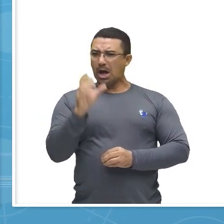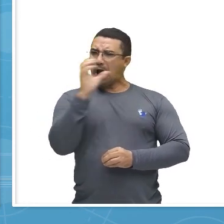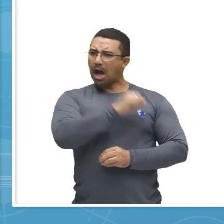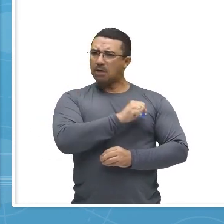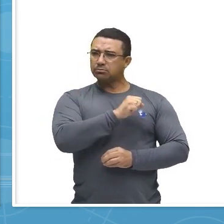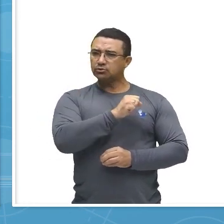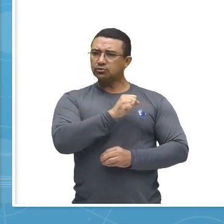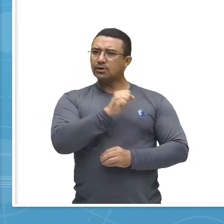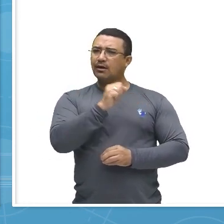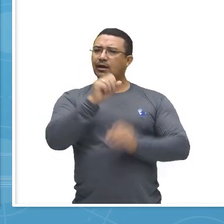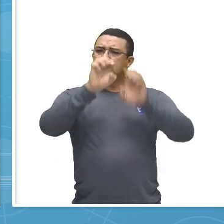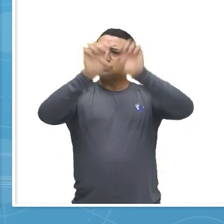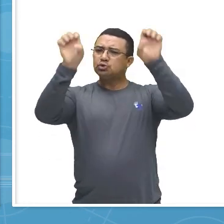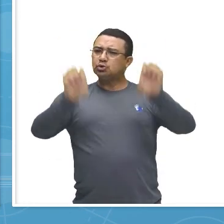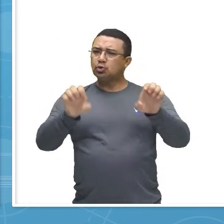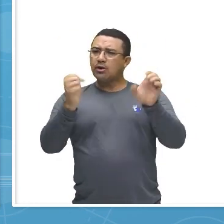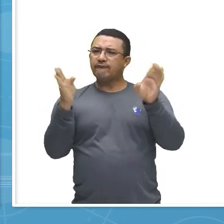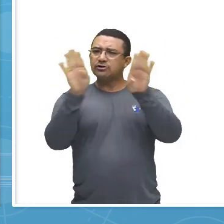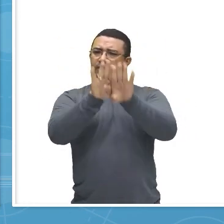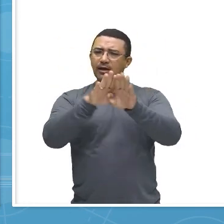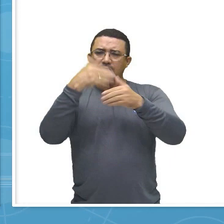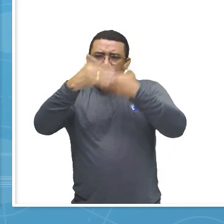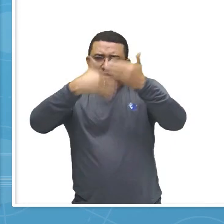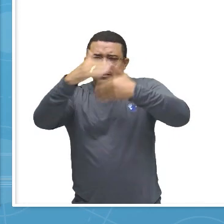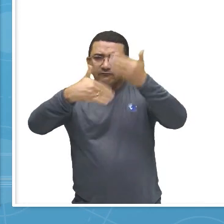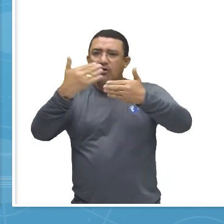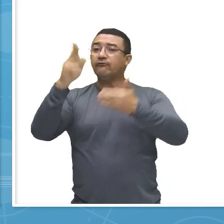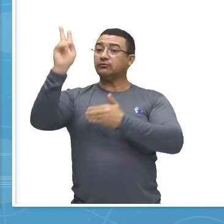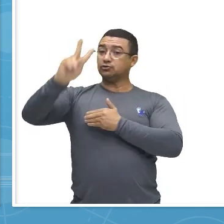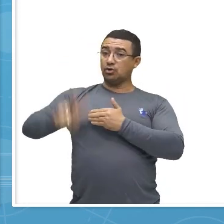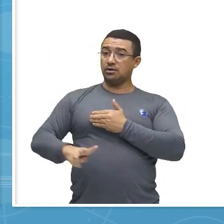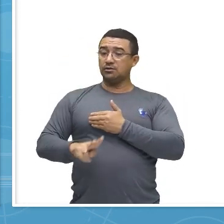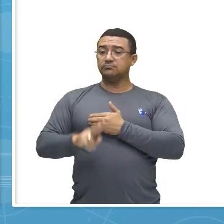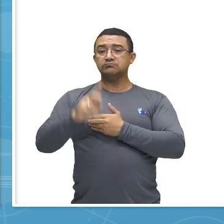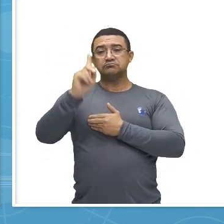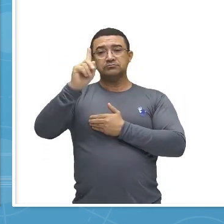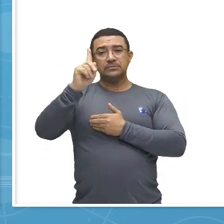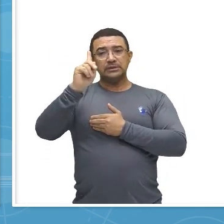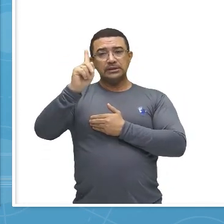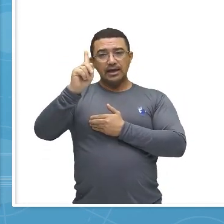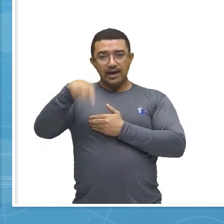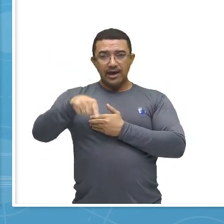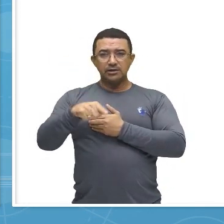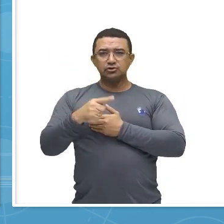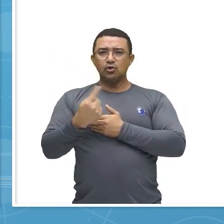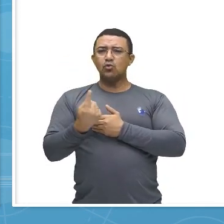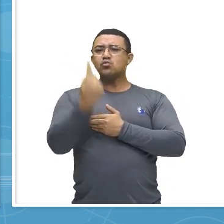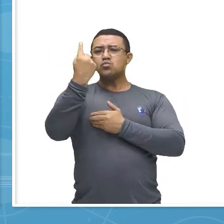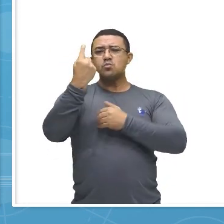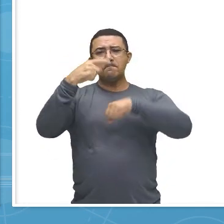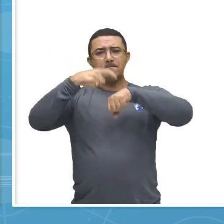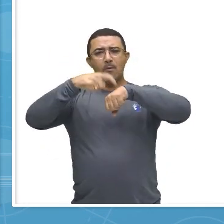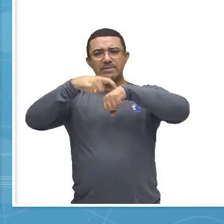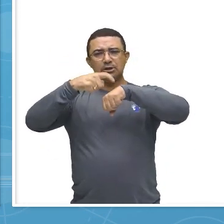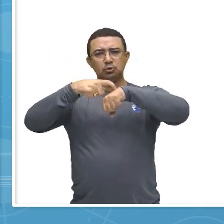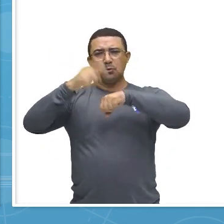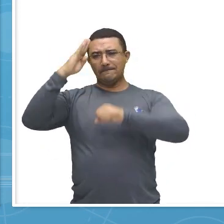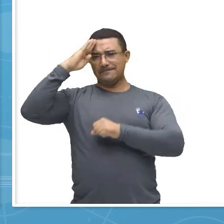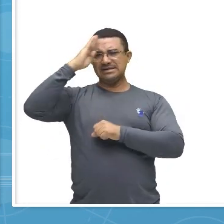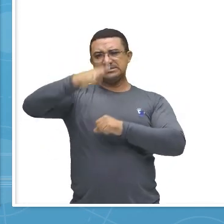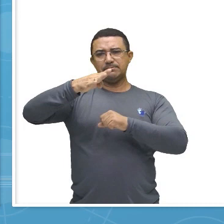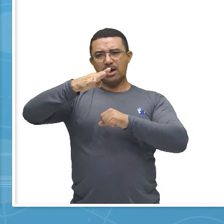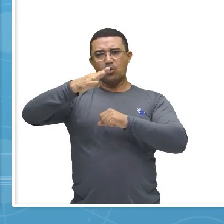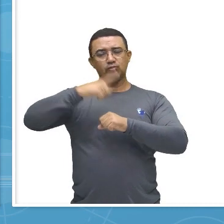estrutura fechada, desenvolve uma história e tem apenas um clímax. Professor, o que é o clímax da história? O que é o clímax